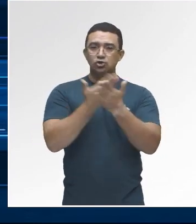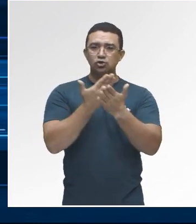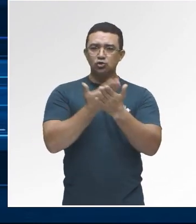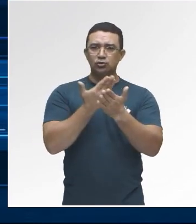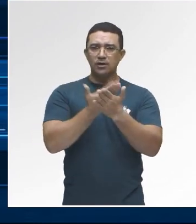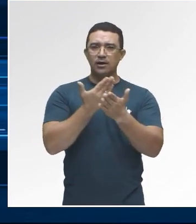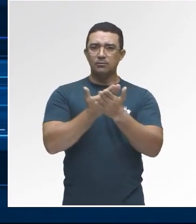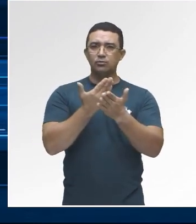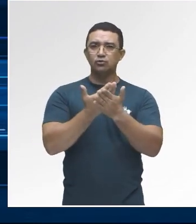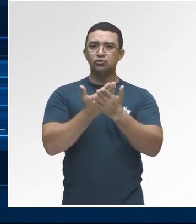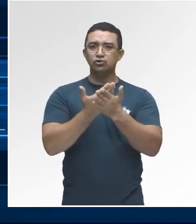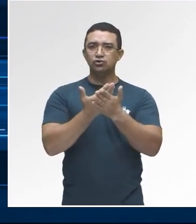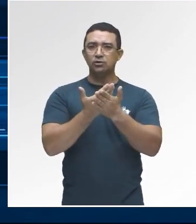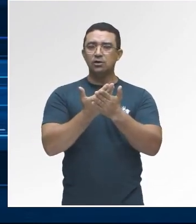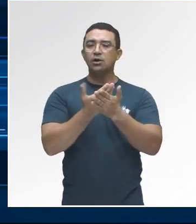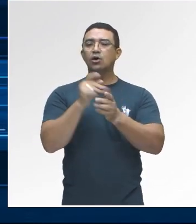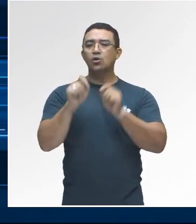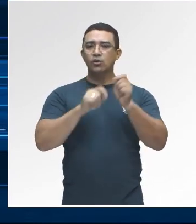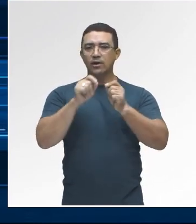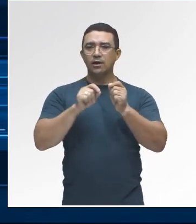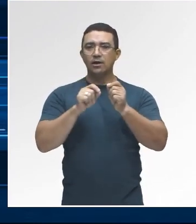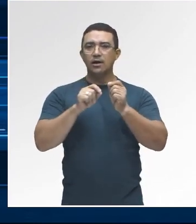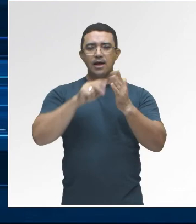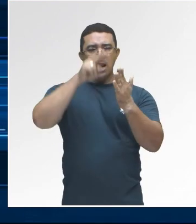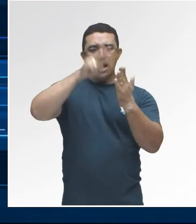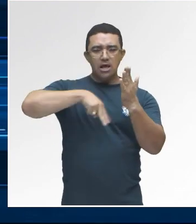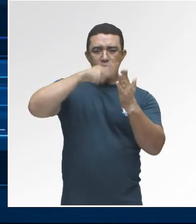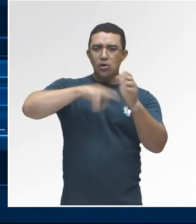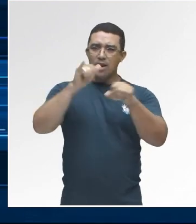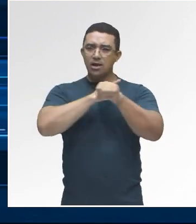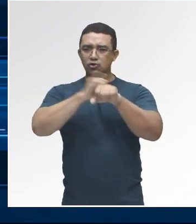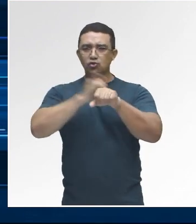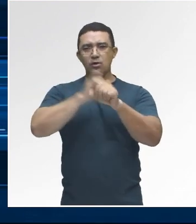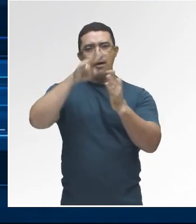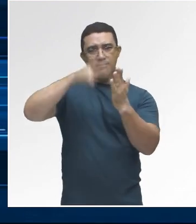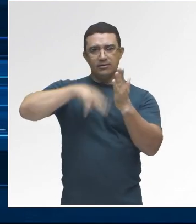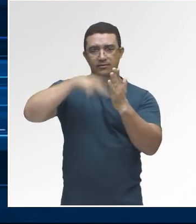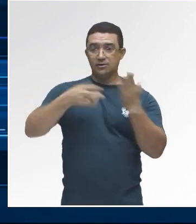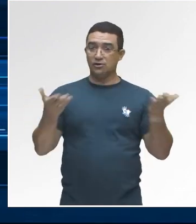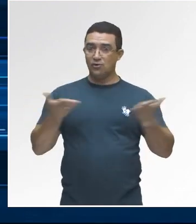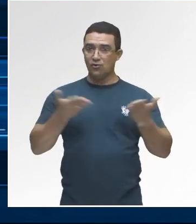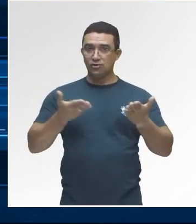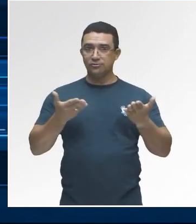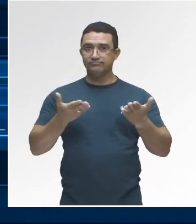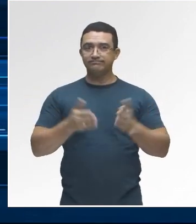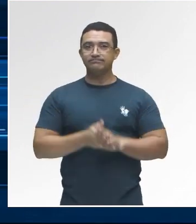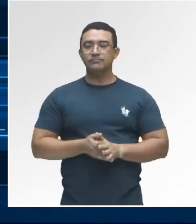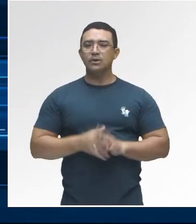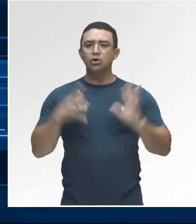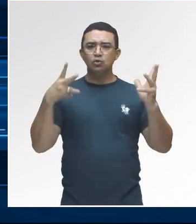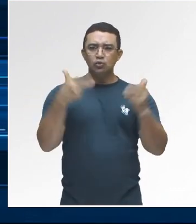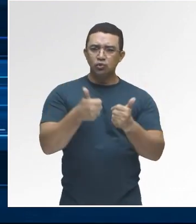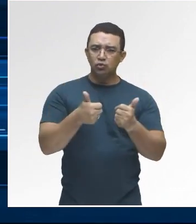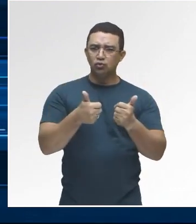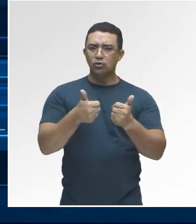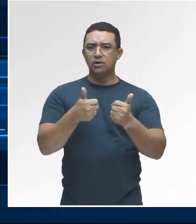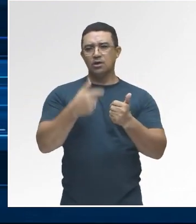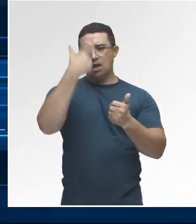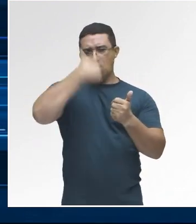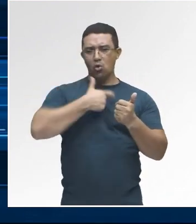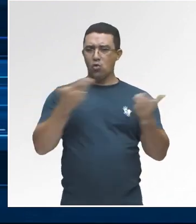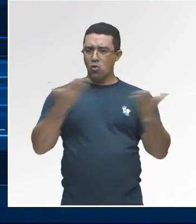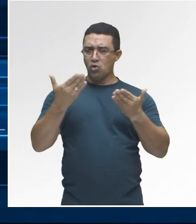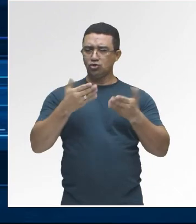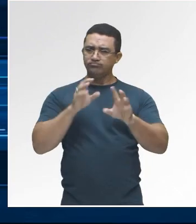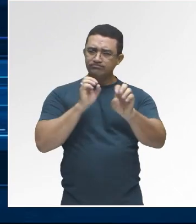as nossas reading techniques, estratégias de leitura. Então, tudo isso que eu apresentei para vocês,